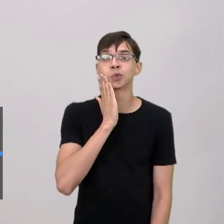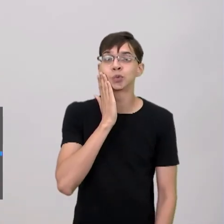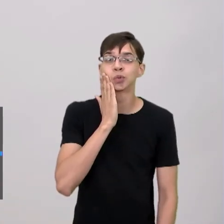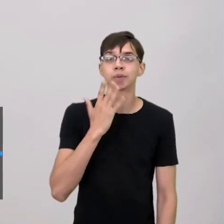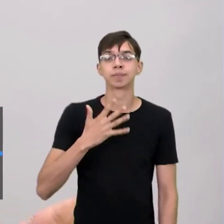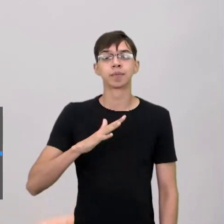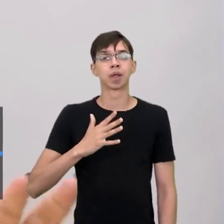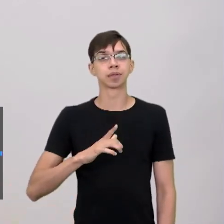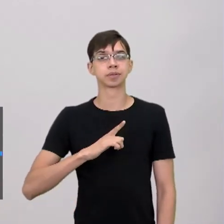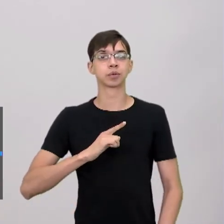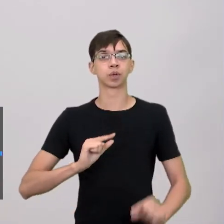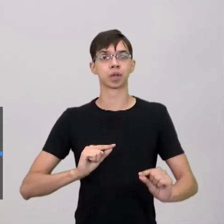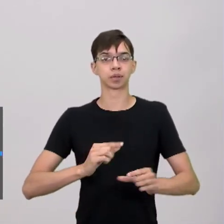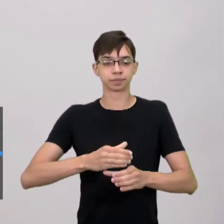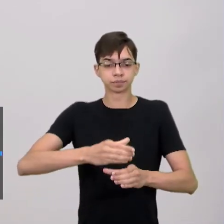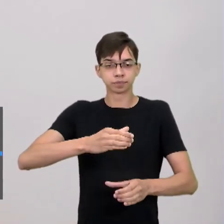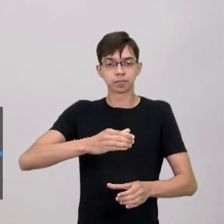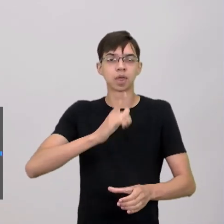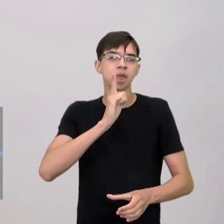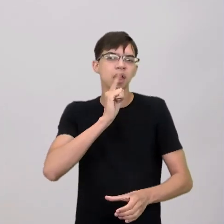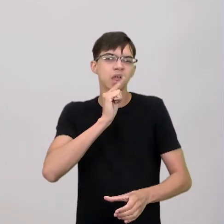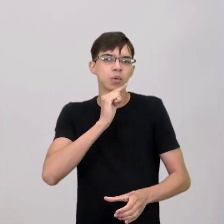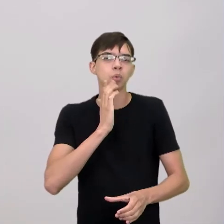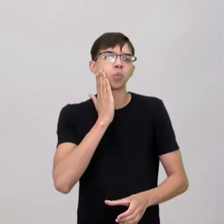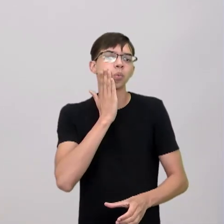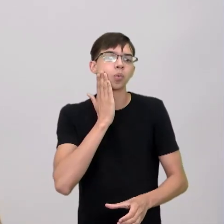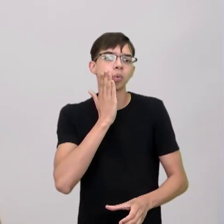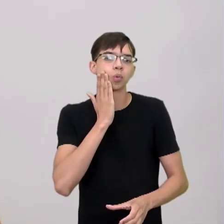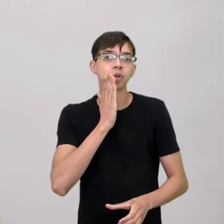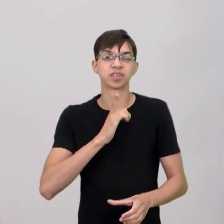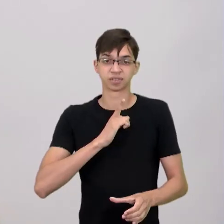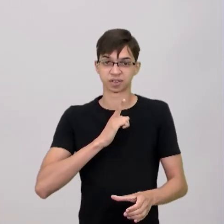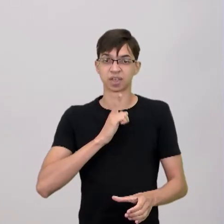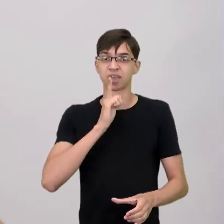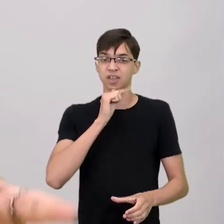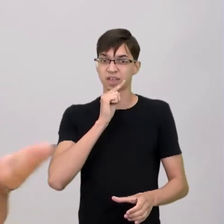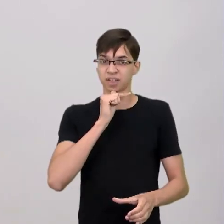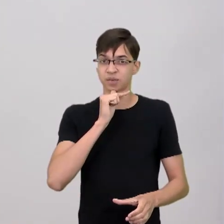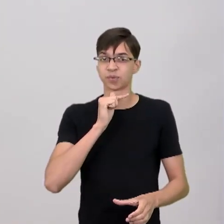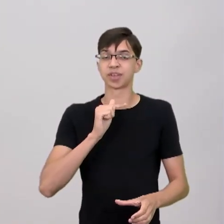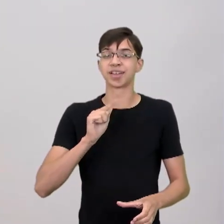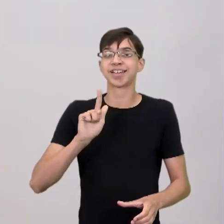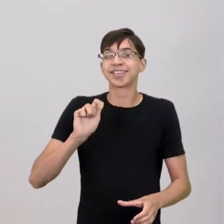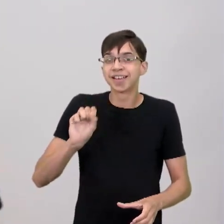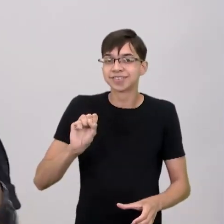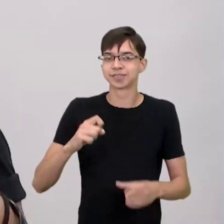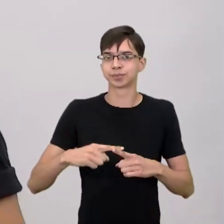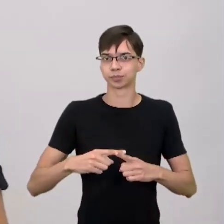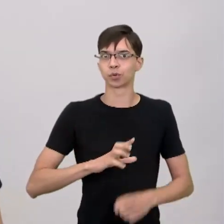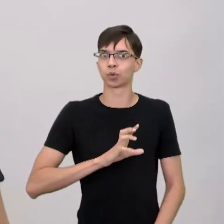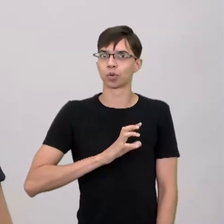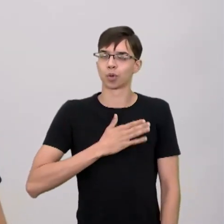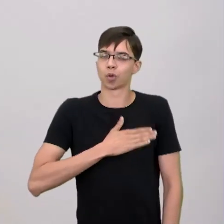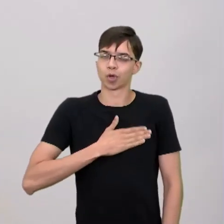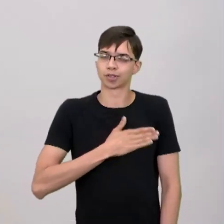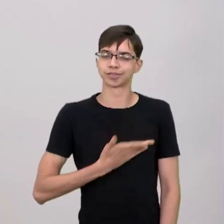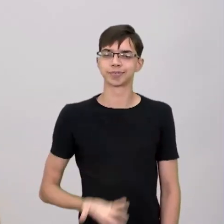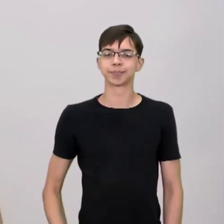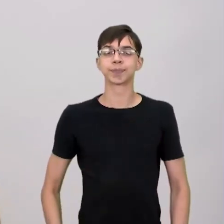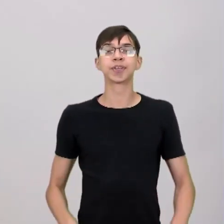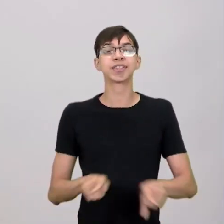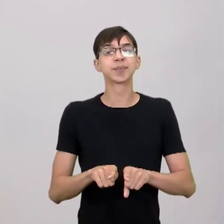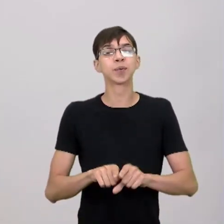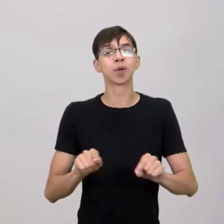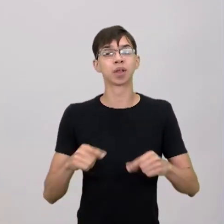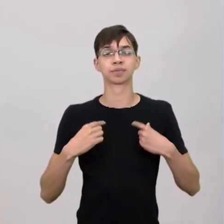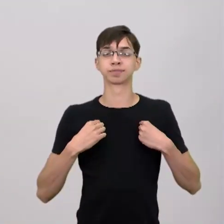com uma garrafinha de água rosa, que tem água com gás, porque ela gosta muito de água com gás. E tá com um vestidinho bem simples, né? Bem